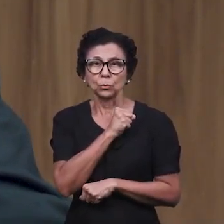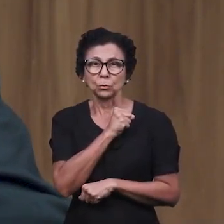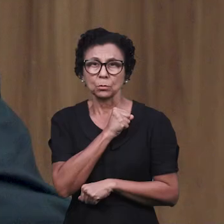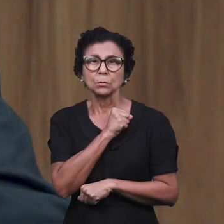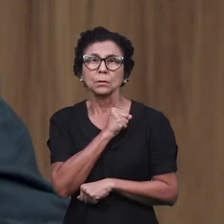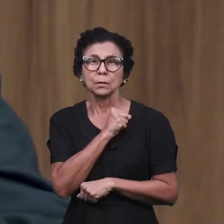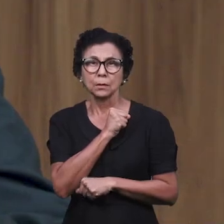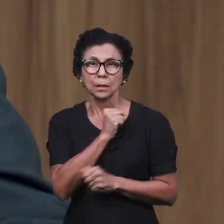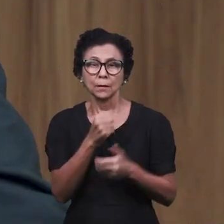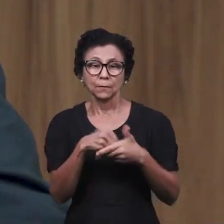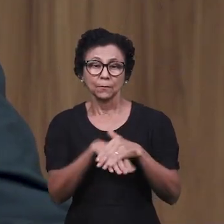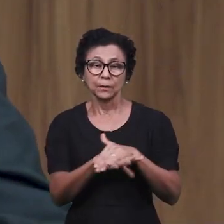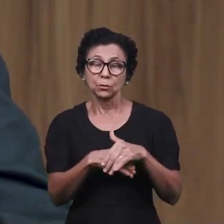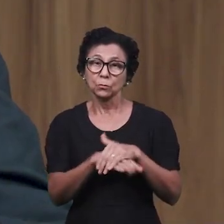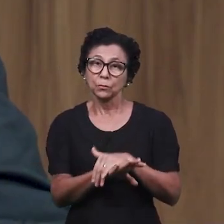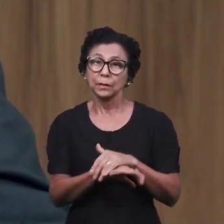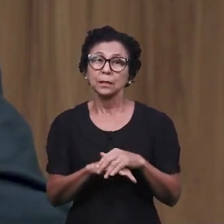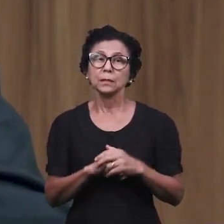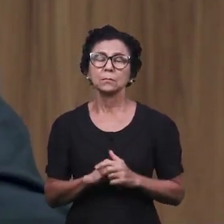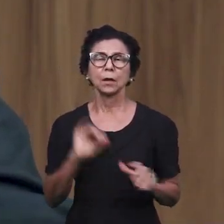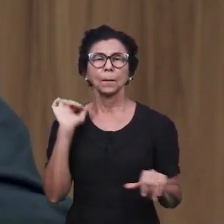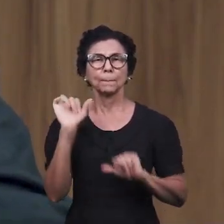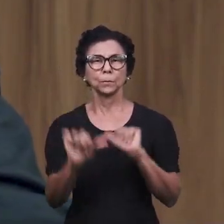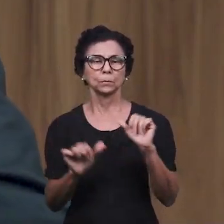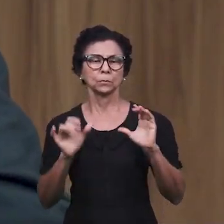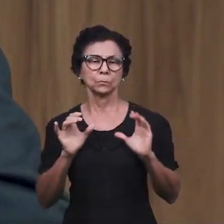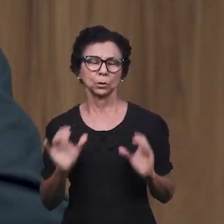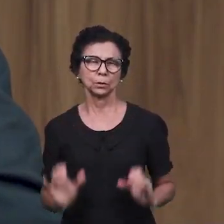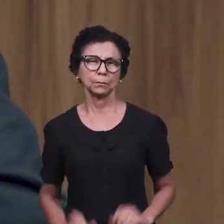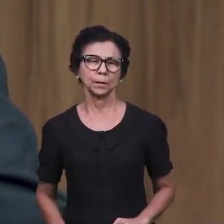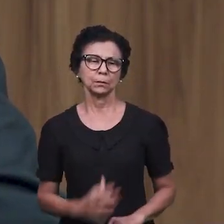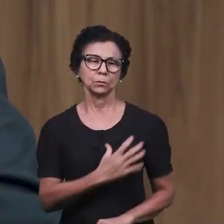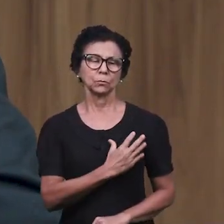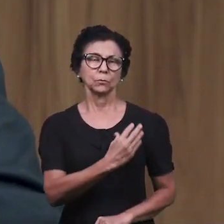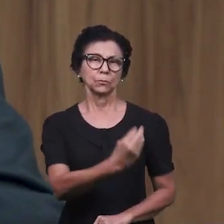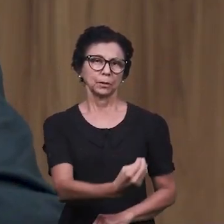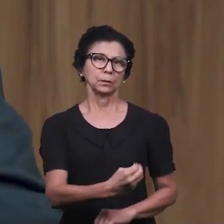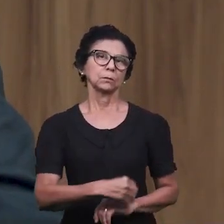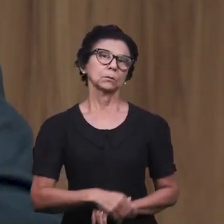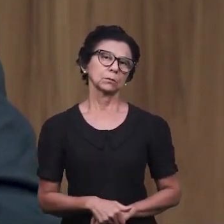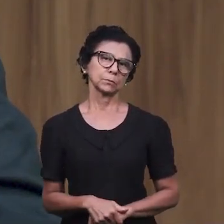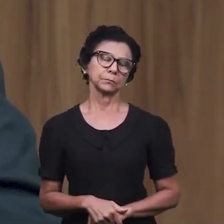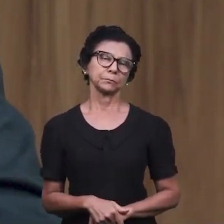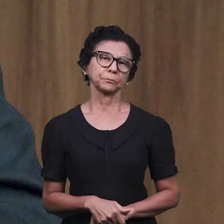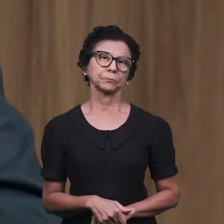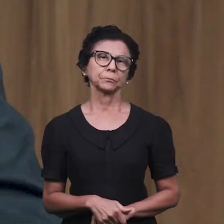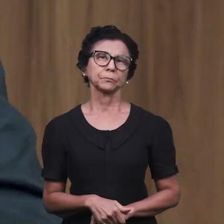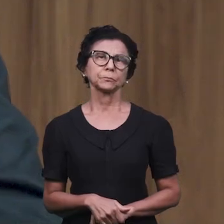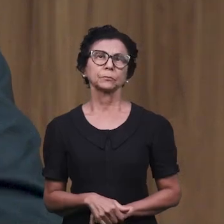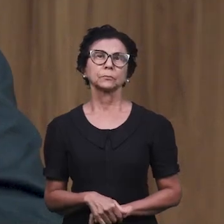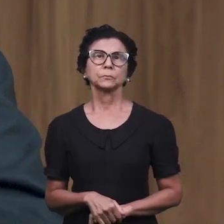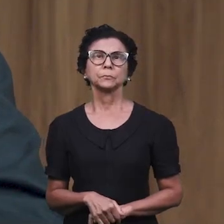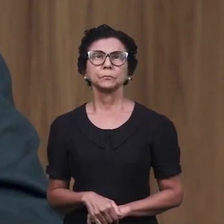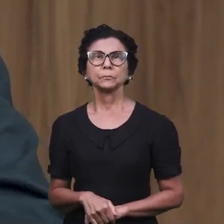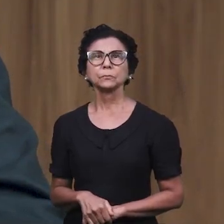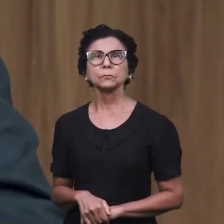sim afetando a atenção e o comportamento dos nossos filhos, né? E eu queria conversar aqui um pouquinho com